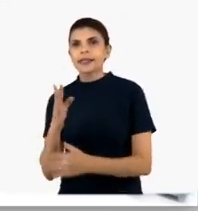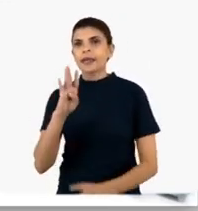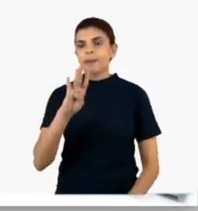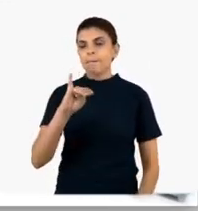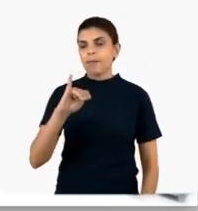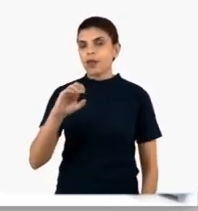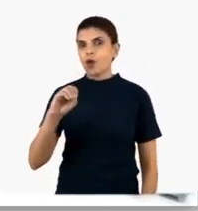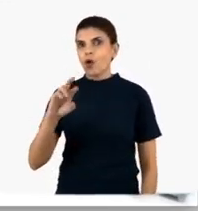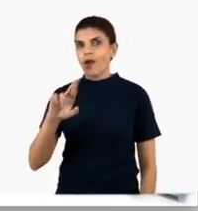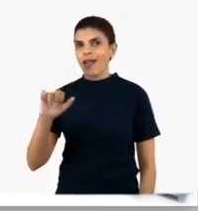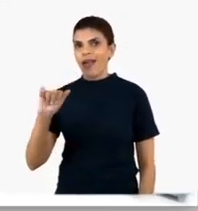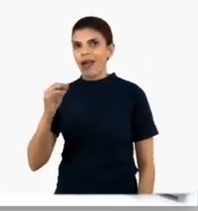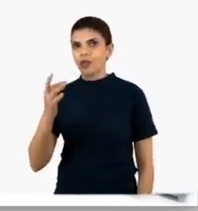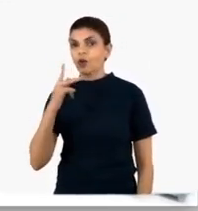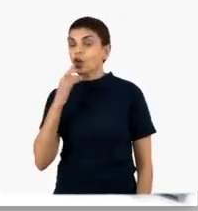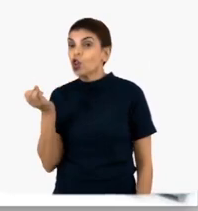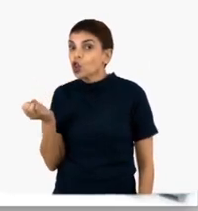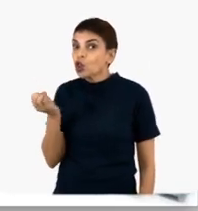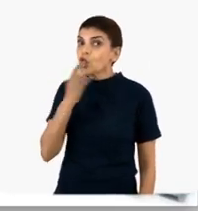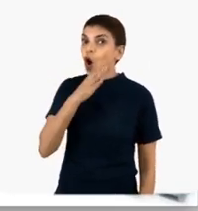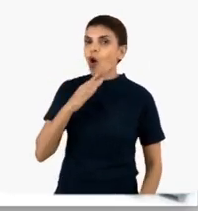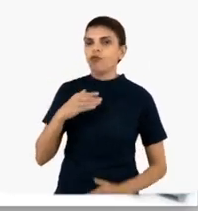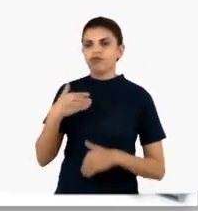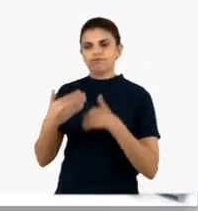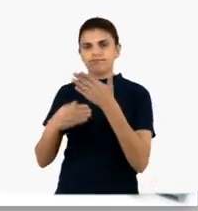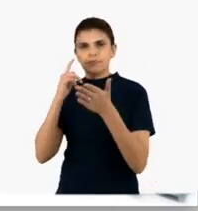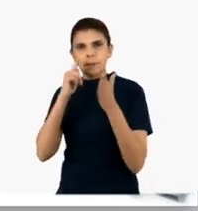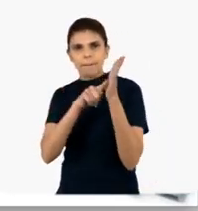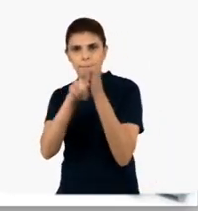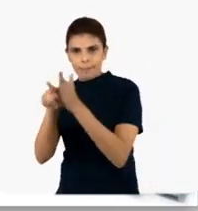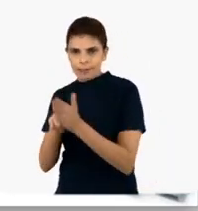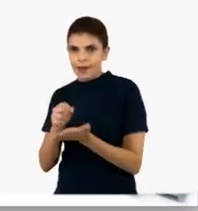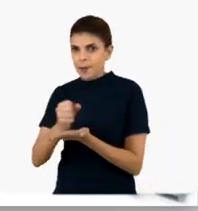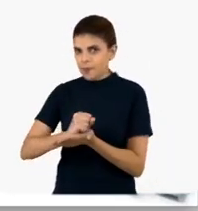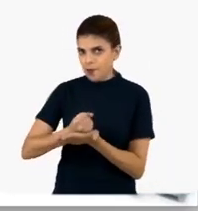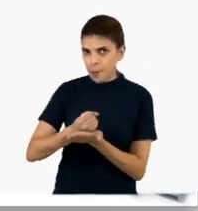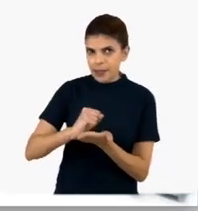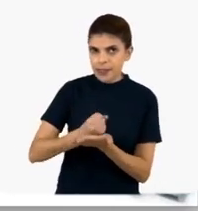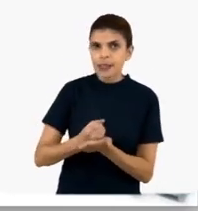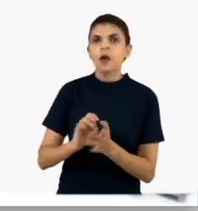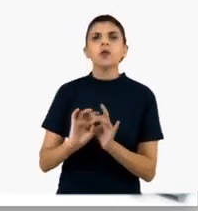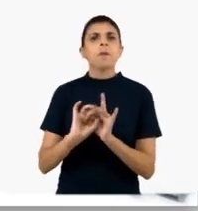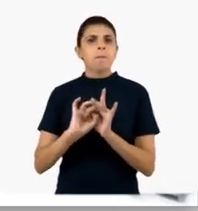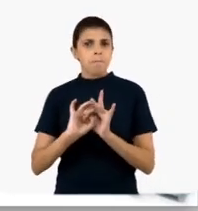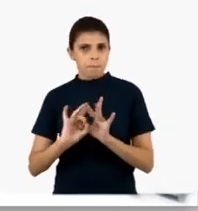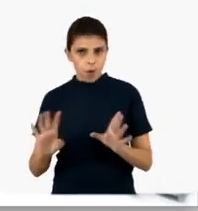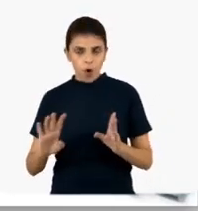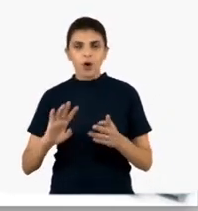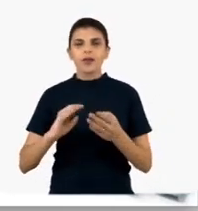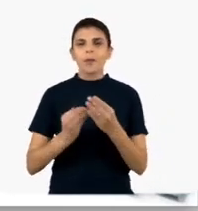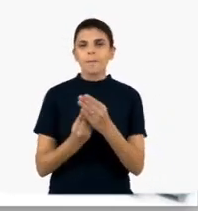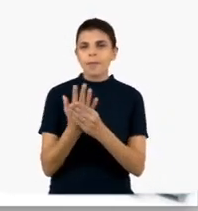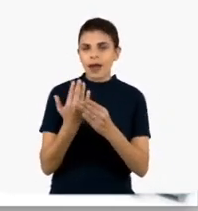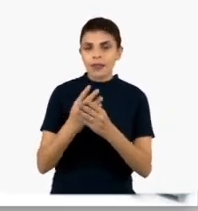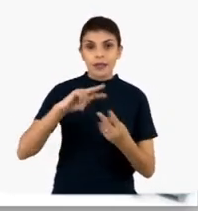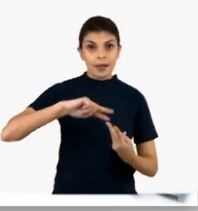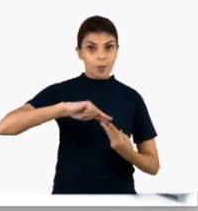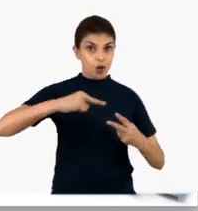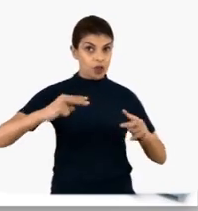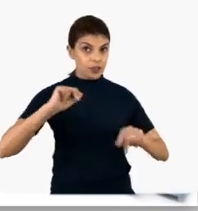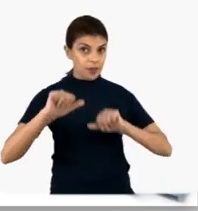como biorreatores. Essa é uma nova tendência dentro da indústria farmacêutica que permite que plantas